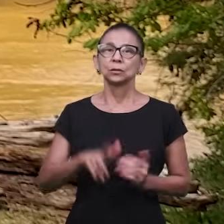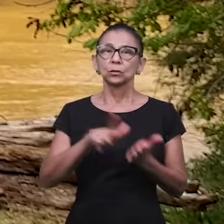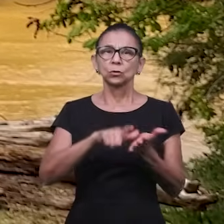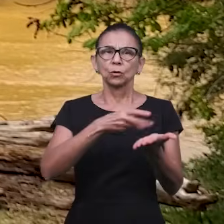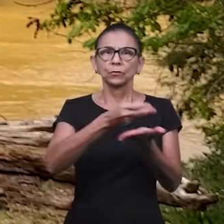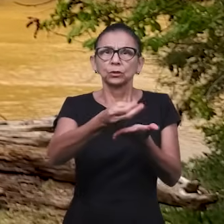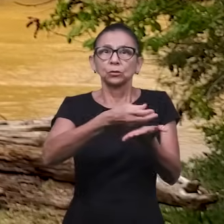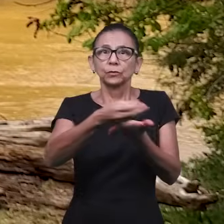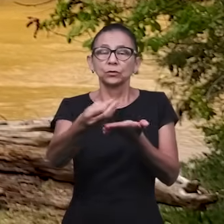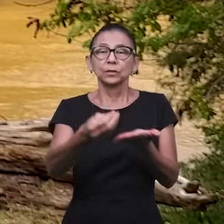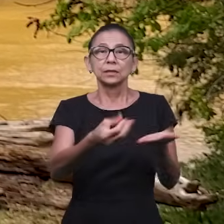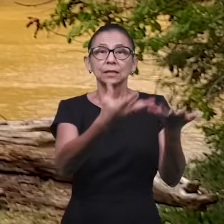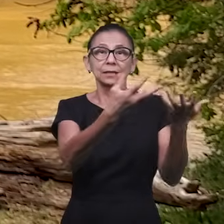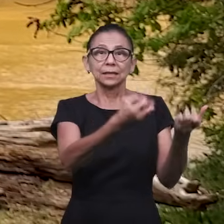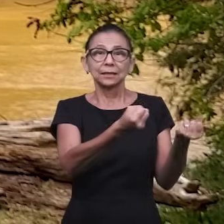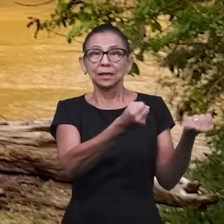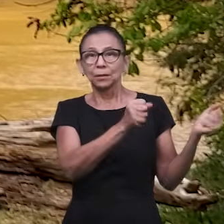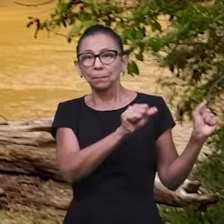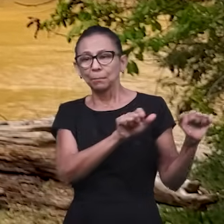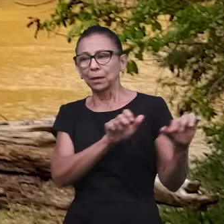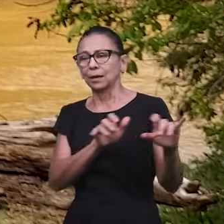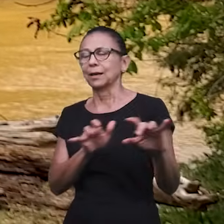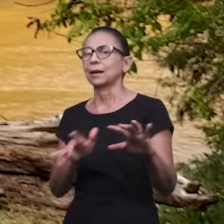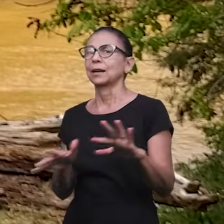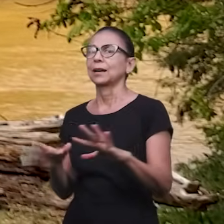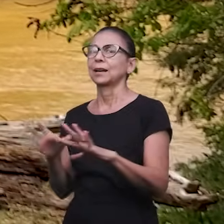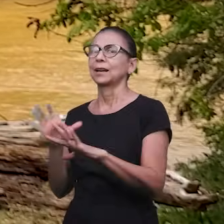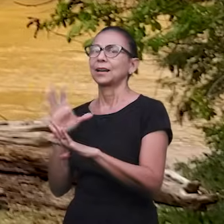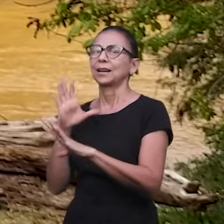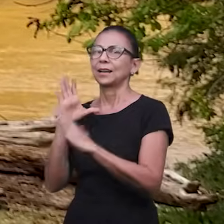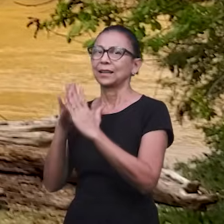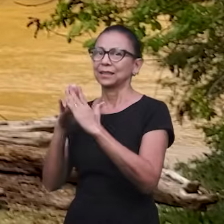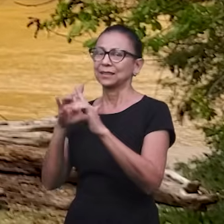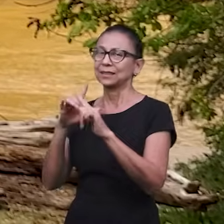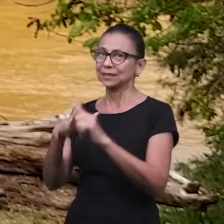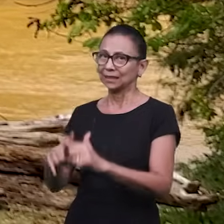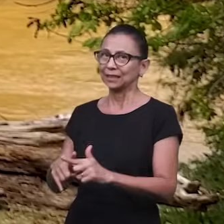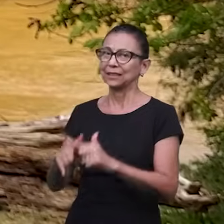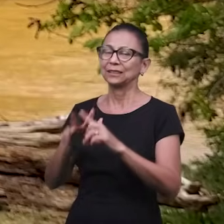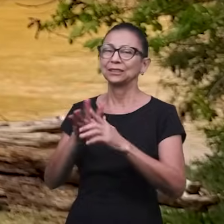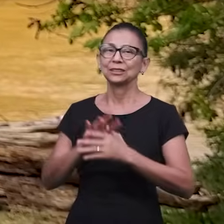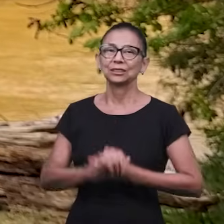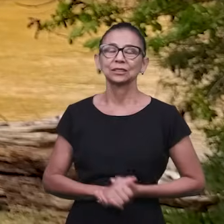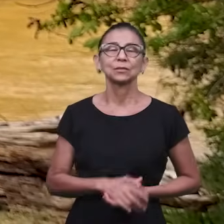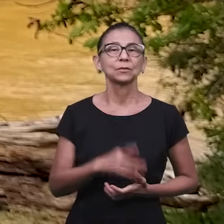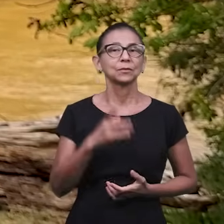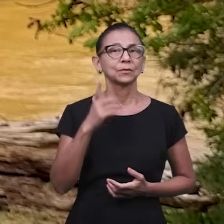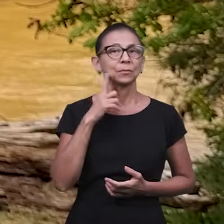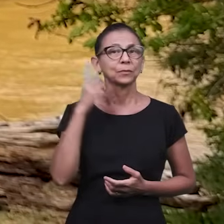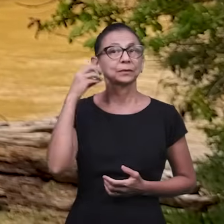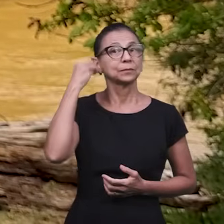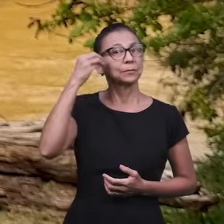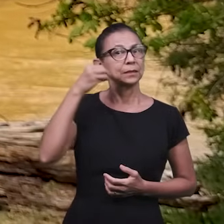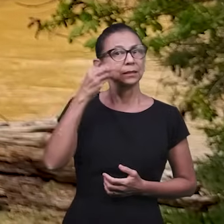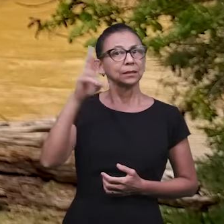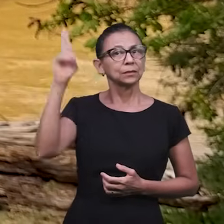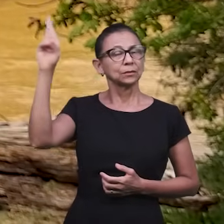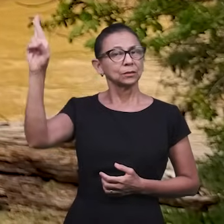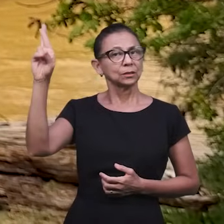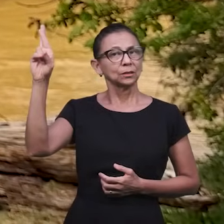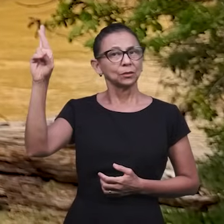grande participação de visitantes e também daquilo que foram as experiências concedidas pelo Senhor no nosso